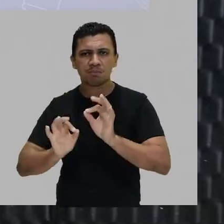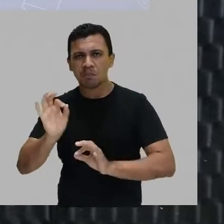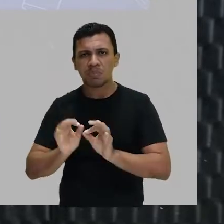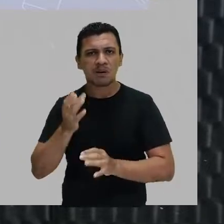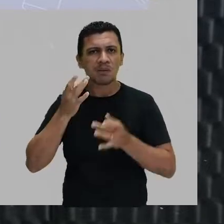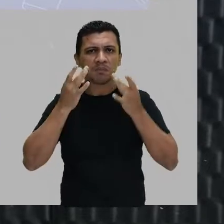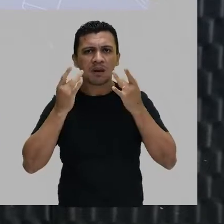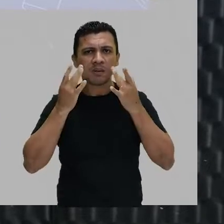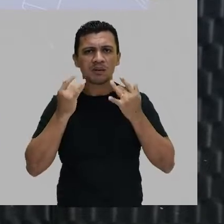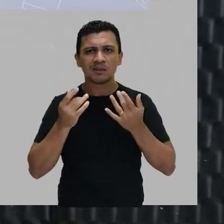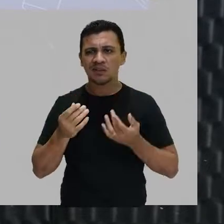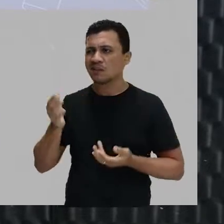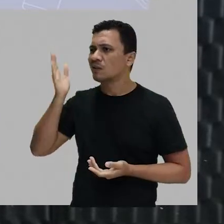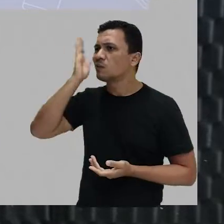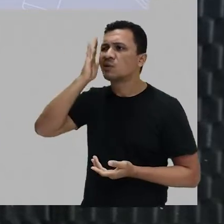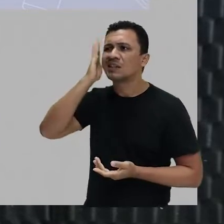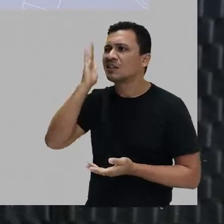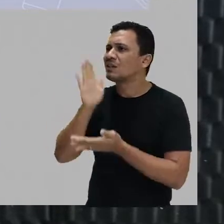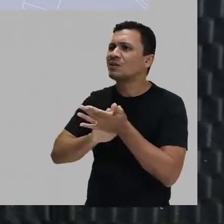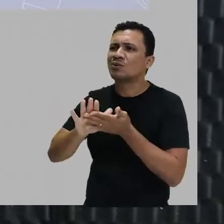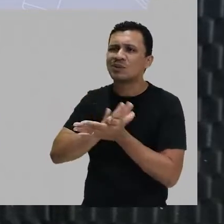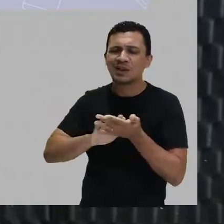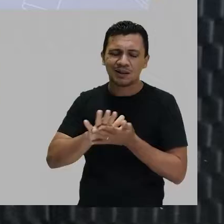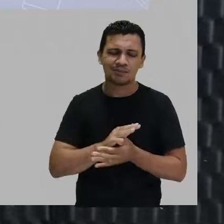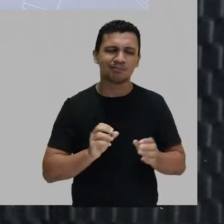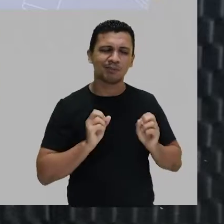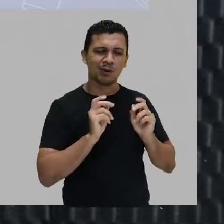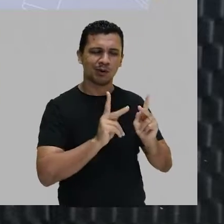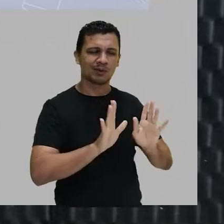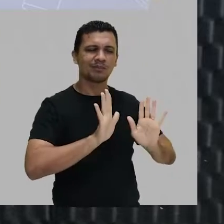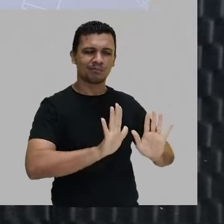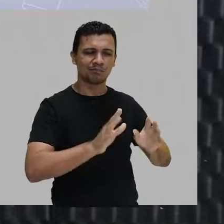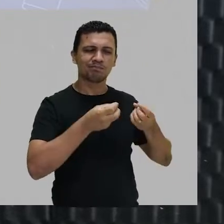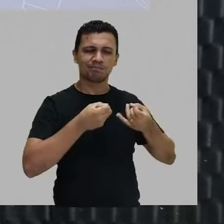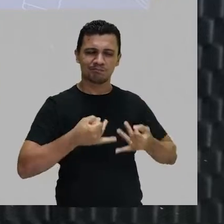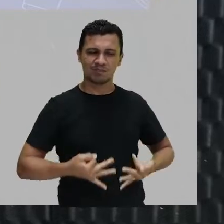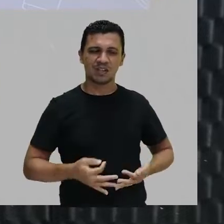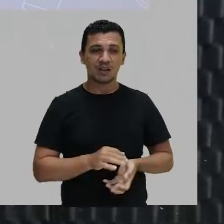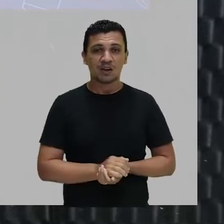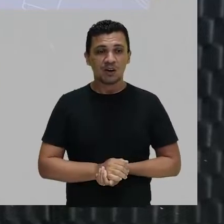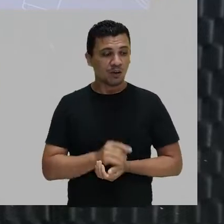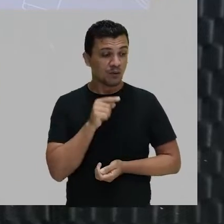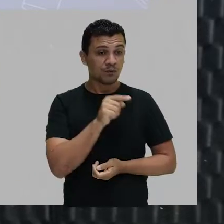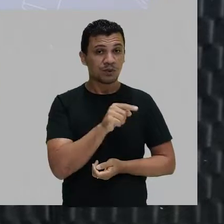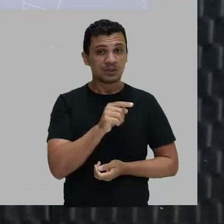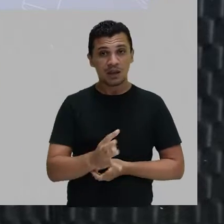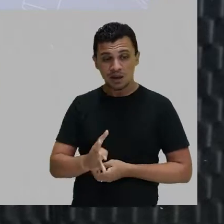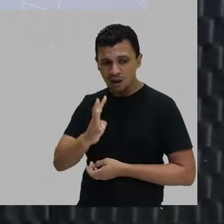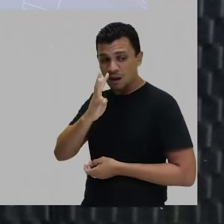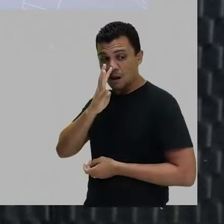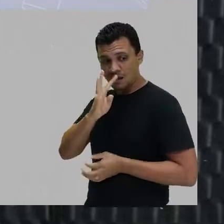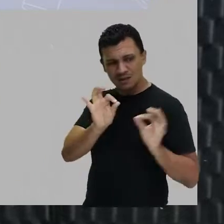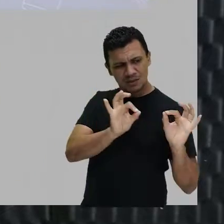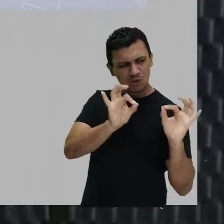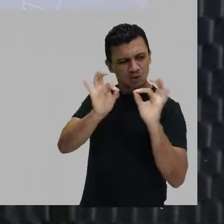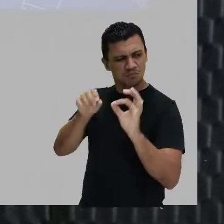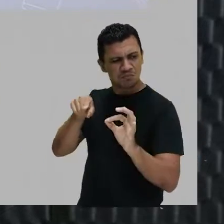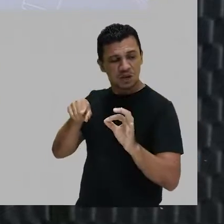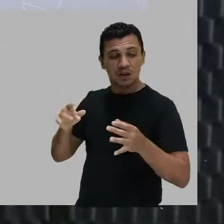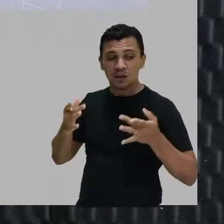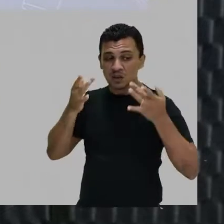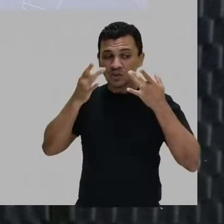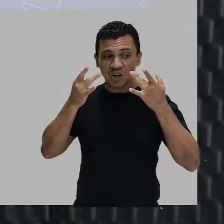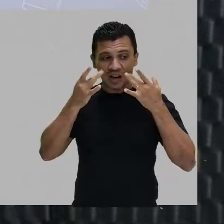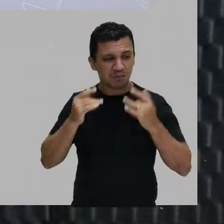nada do que o senhor está falando. Beleza, então vamos facilitar a situação. Quando você assiste uma peça de teatro, quando você assiste um espetáculo,